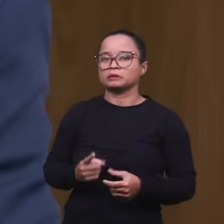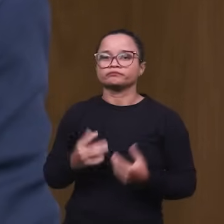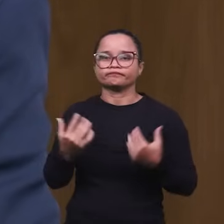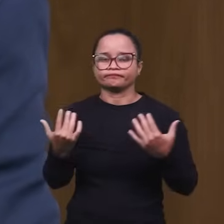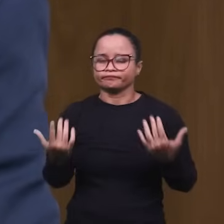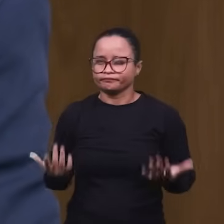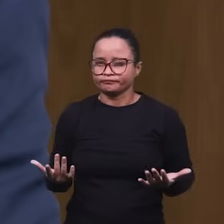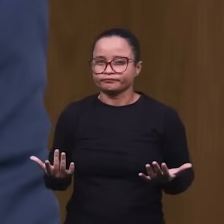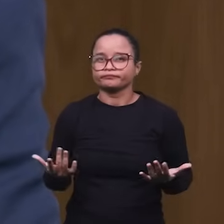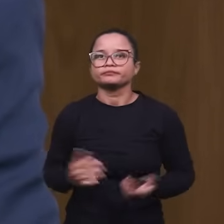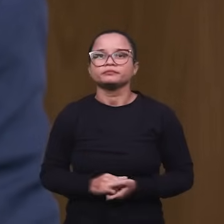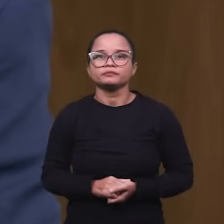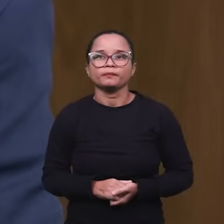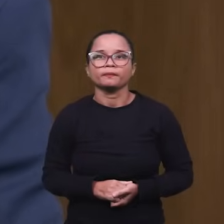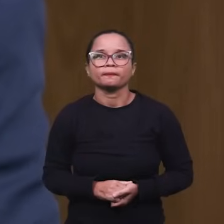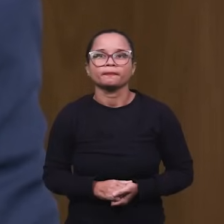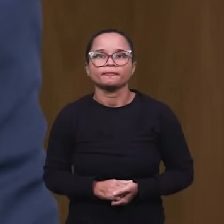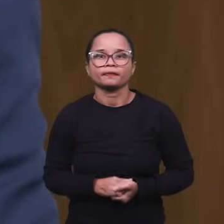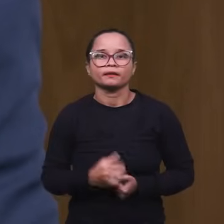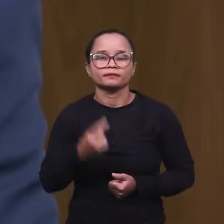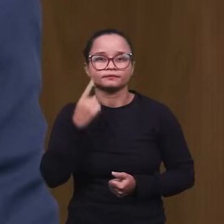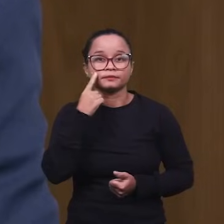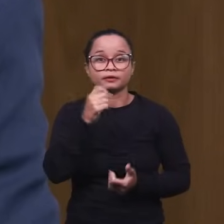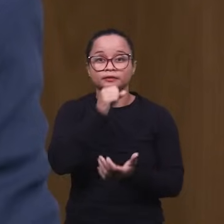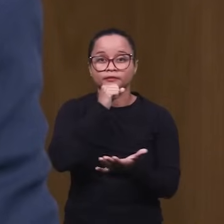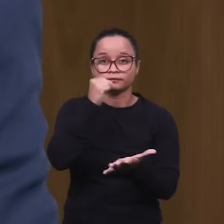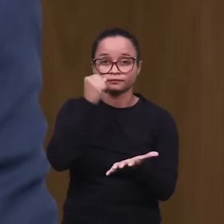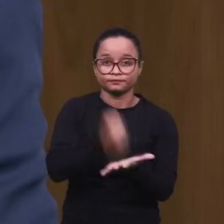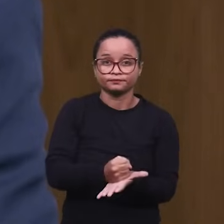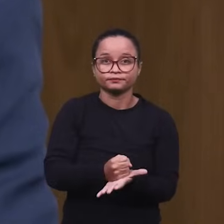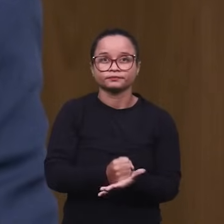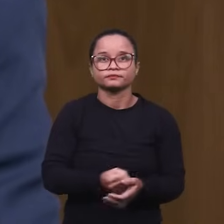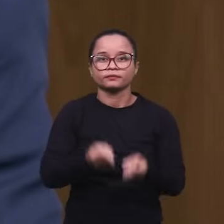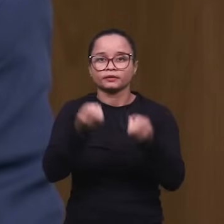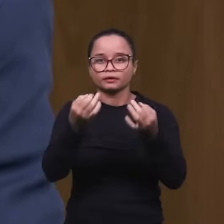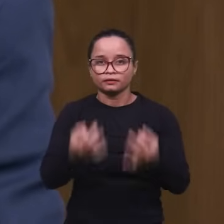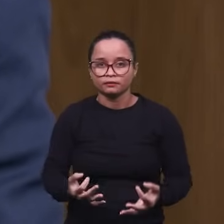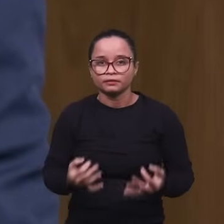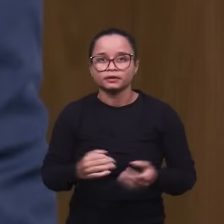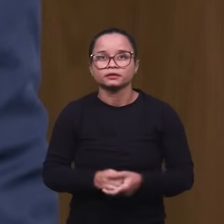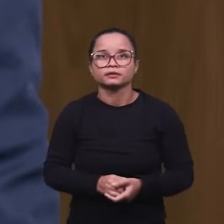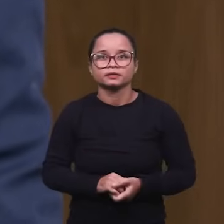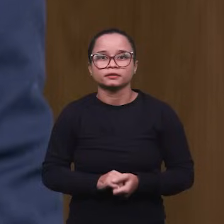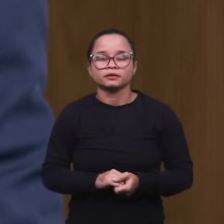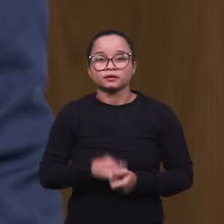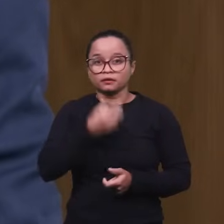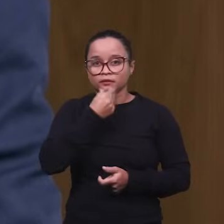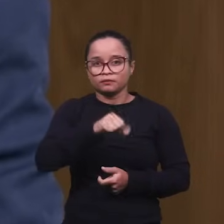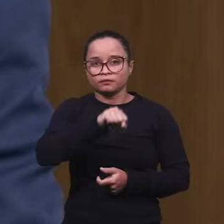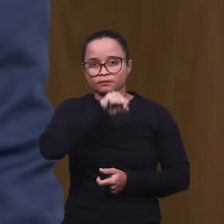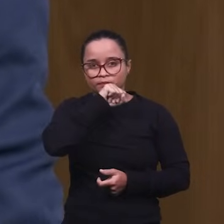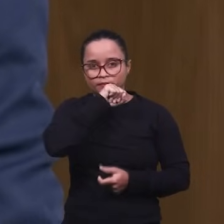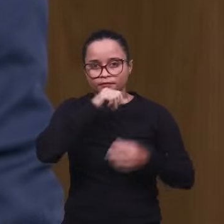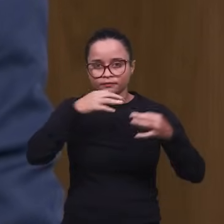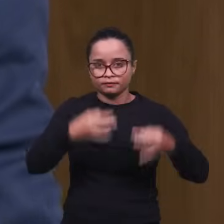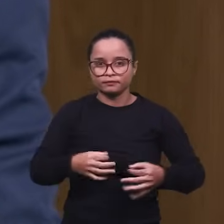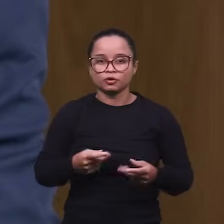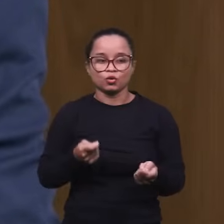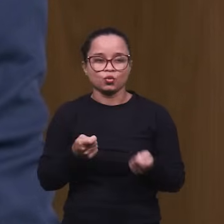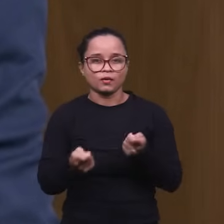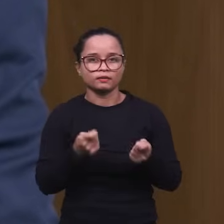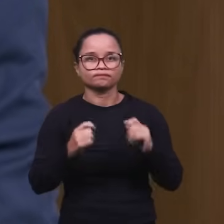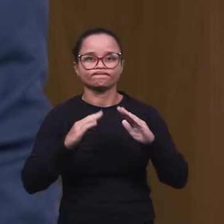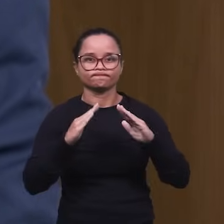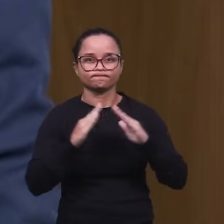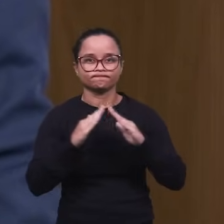né? Então, e você vai para o Velho Testamento, quando fala da figura do pai, né? Que governe